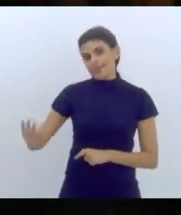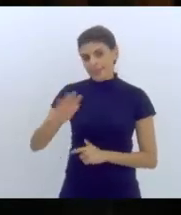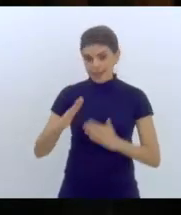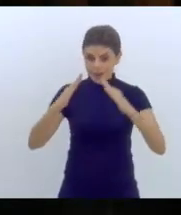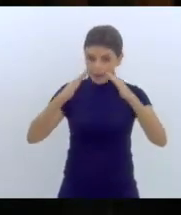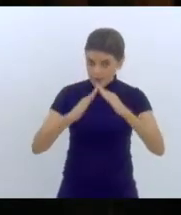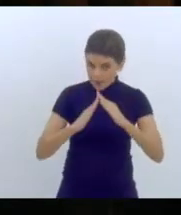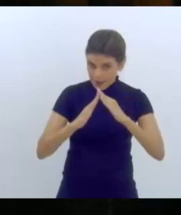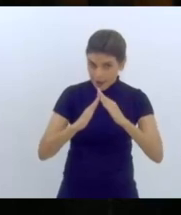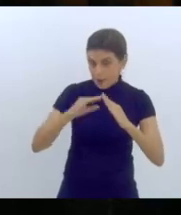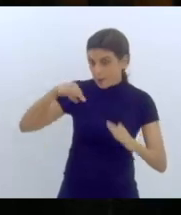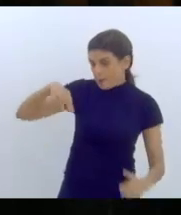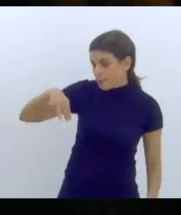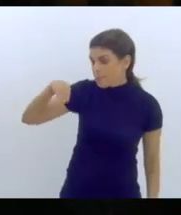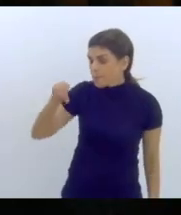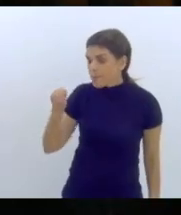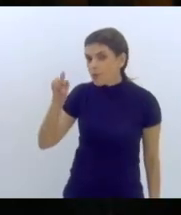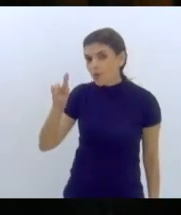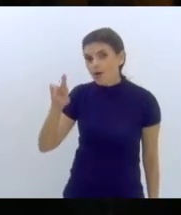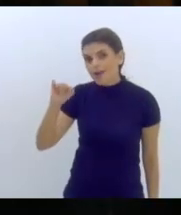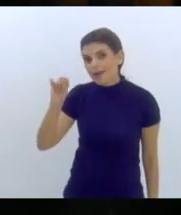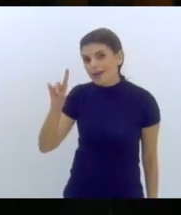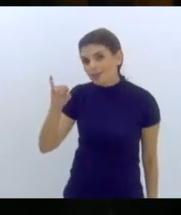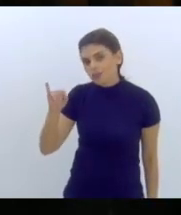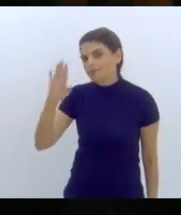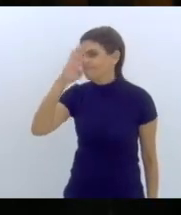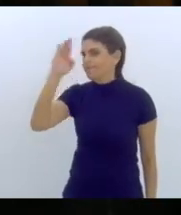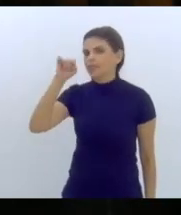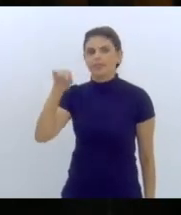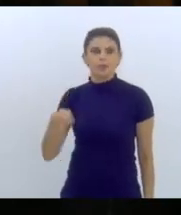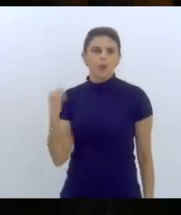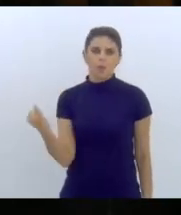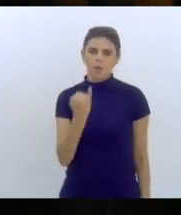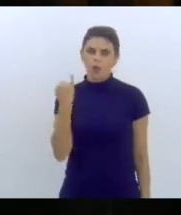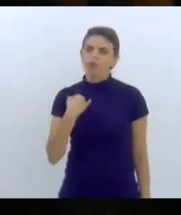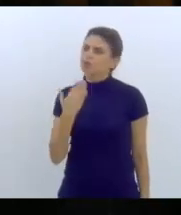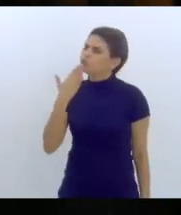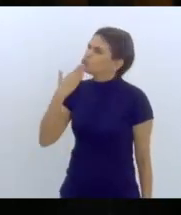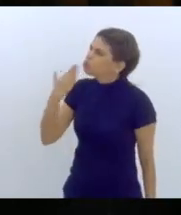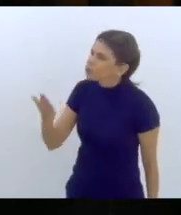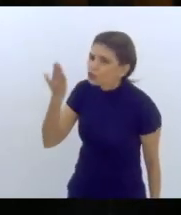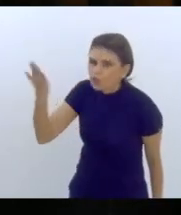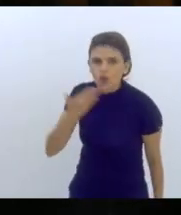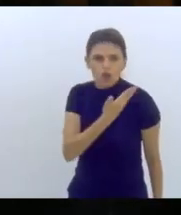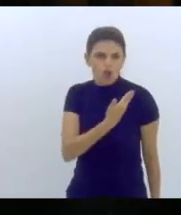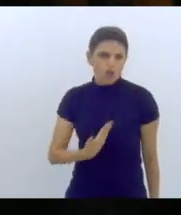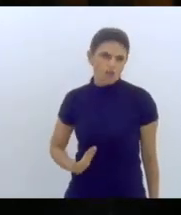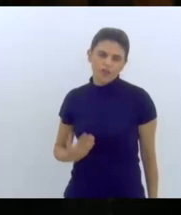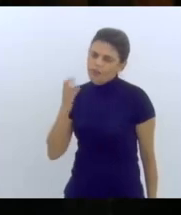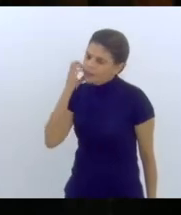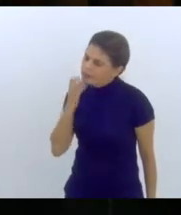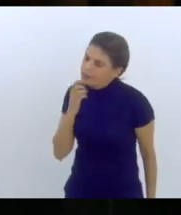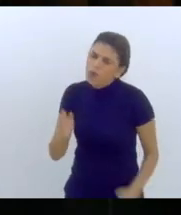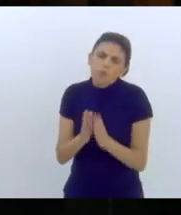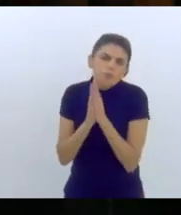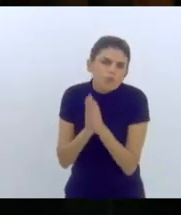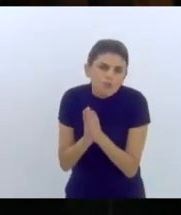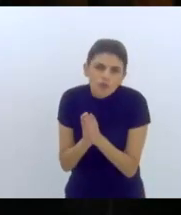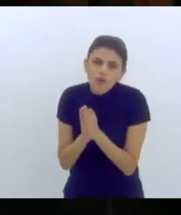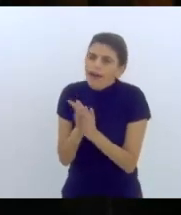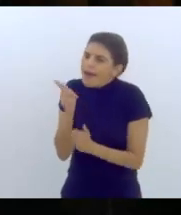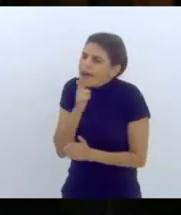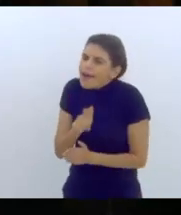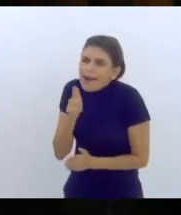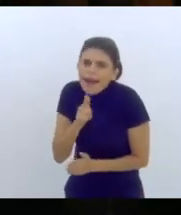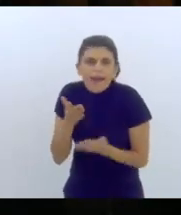é fundamental e importante. E é por isso que eu acionei o governador do estado, oficiei para que ele garanta um mínimo para